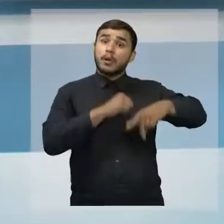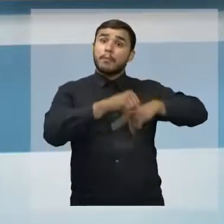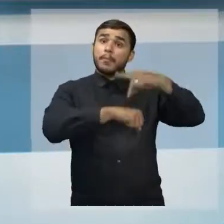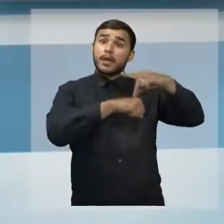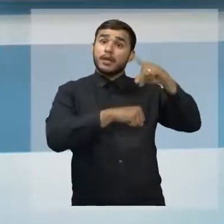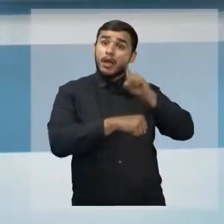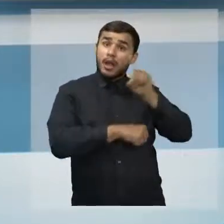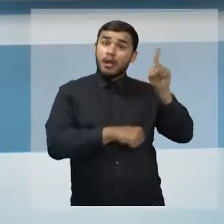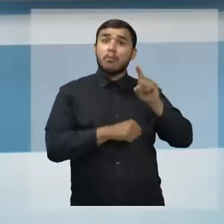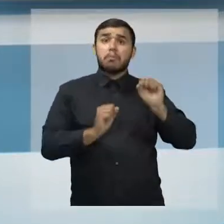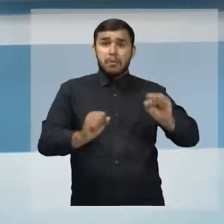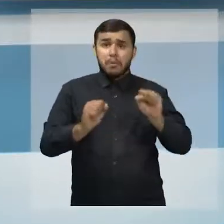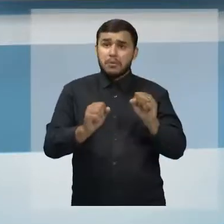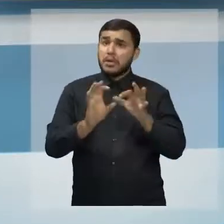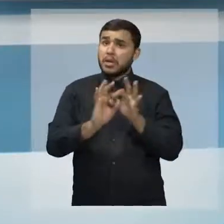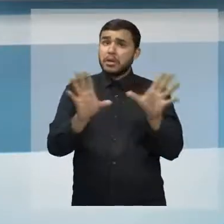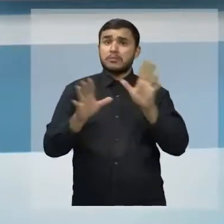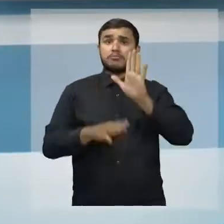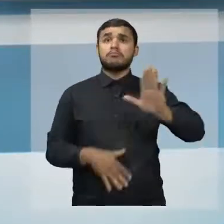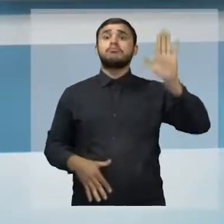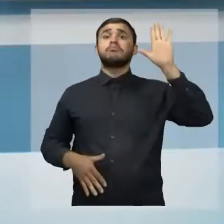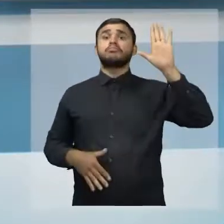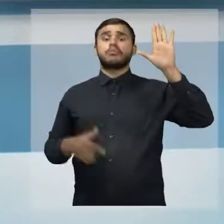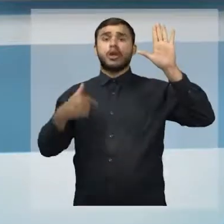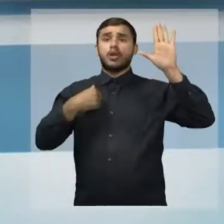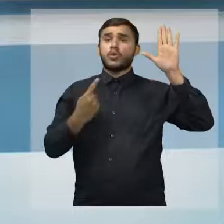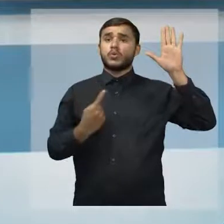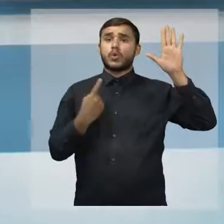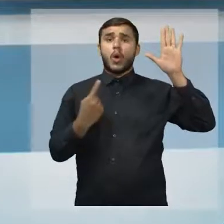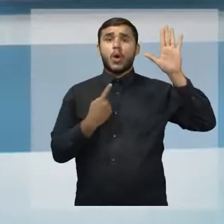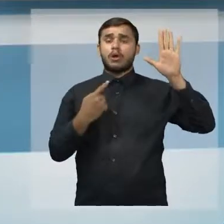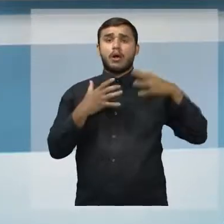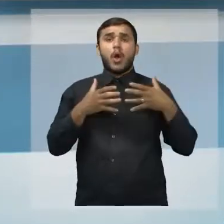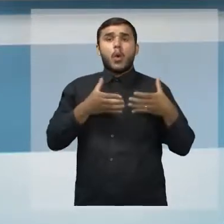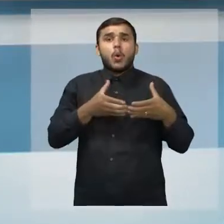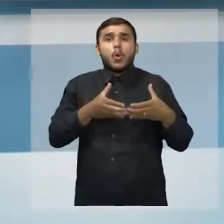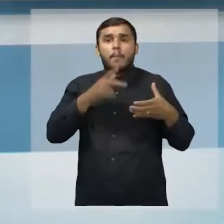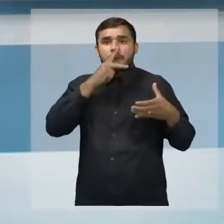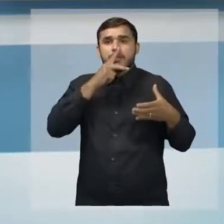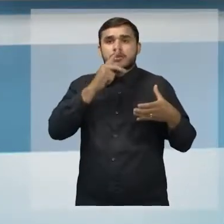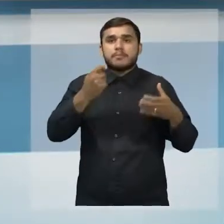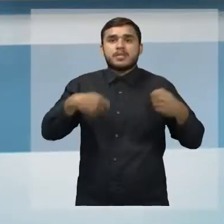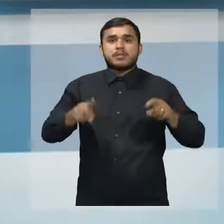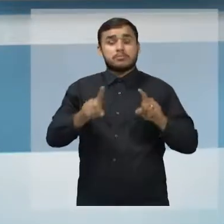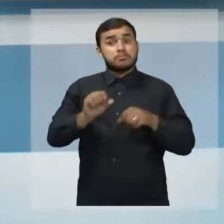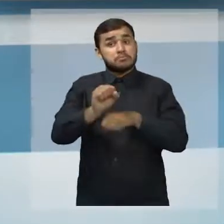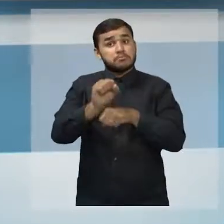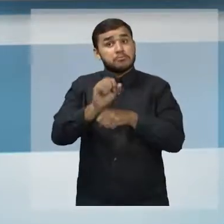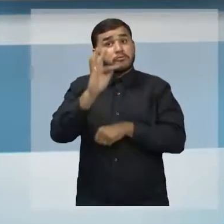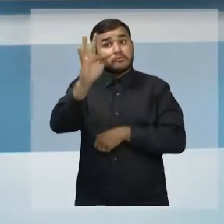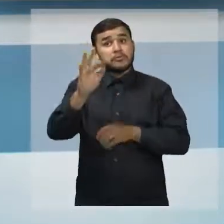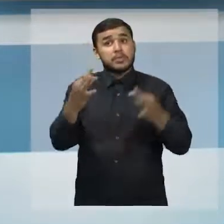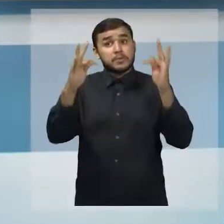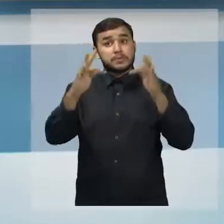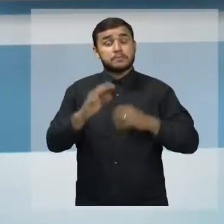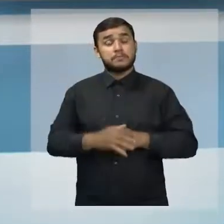avulsa, como se diz. Acho que o partido virtual não será uma saída? Um instante só, e a gente